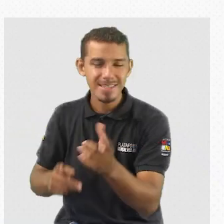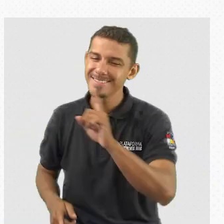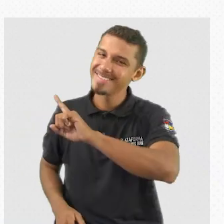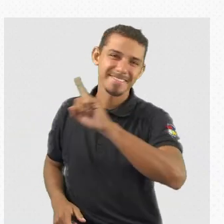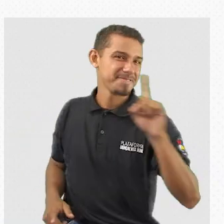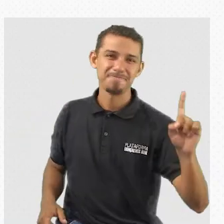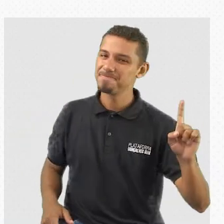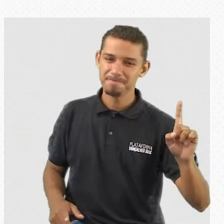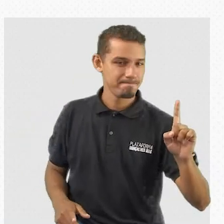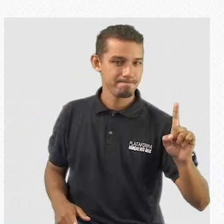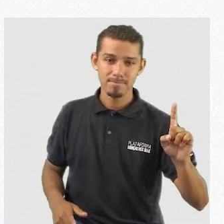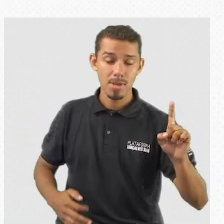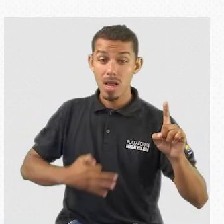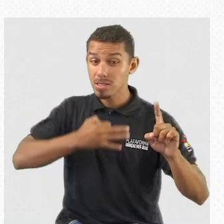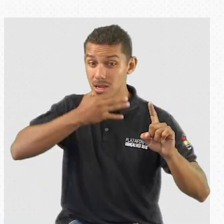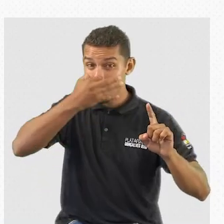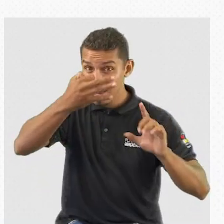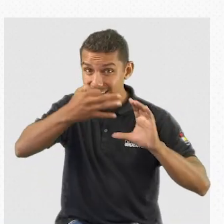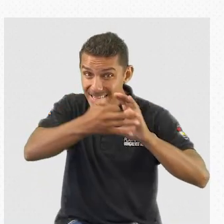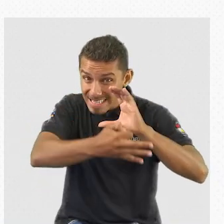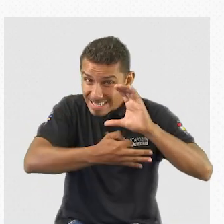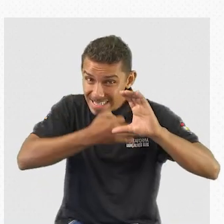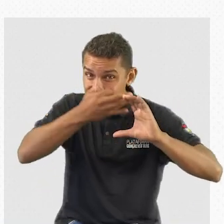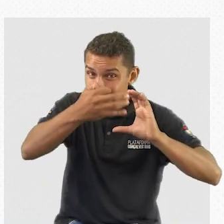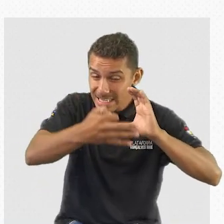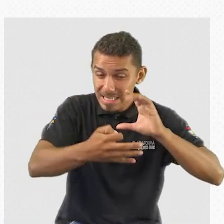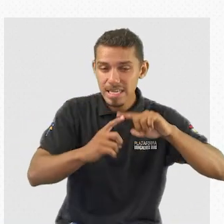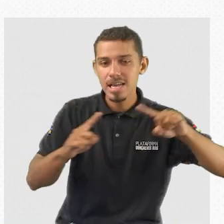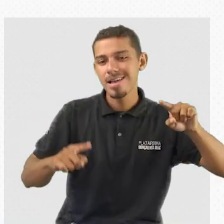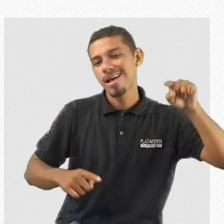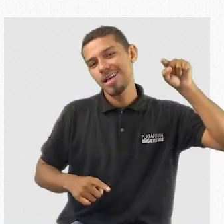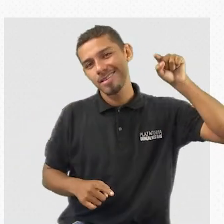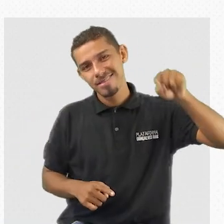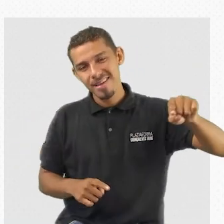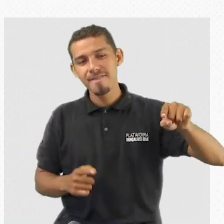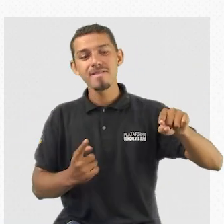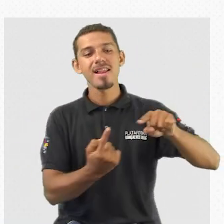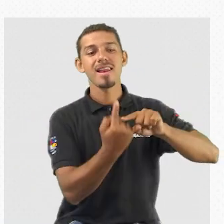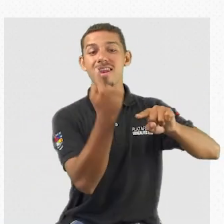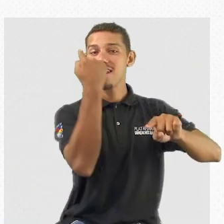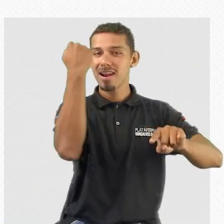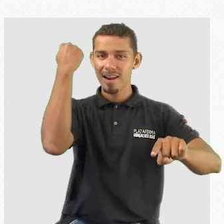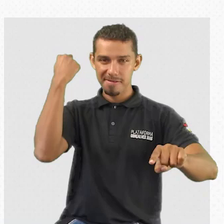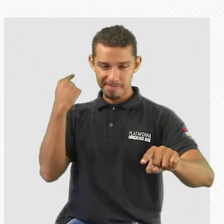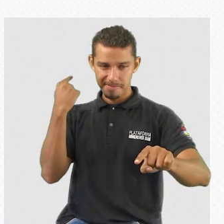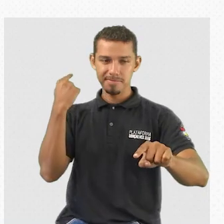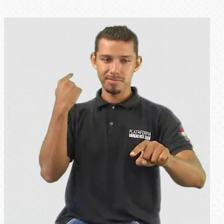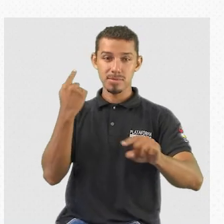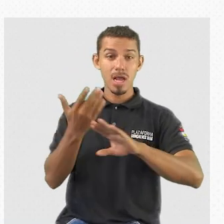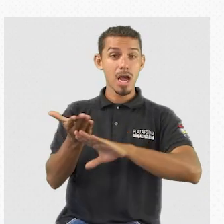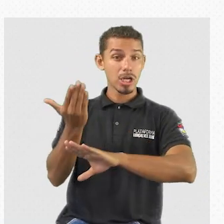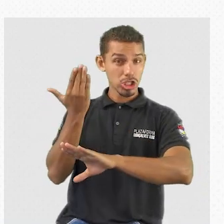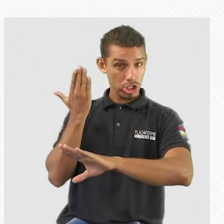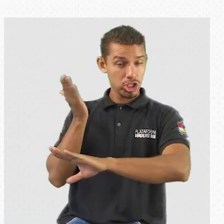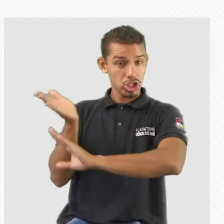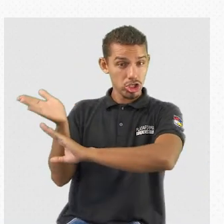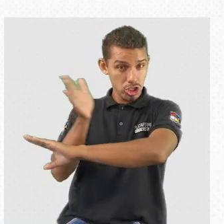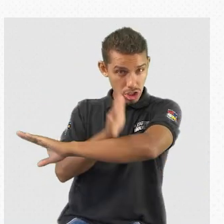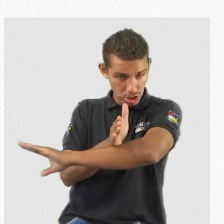não. Essa crítica, ela poderia ser feita aí, lá, inclusive na antiguidade,